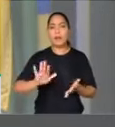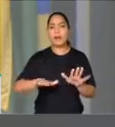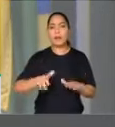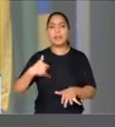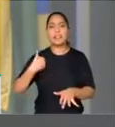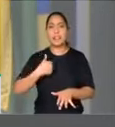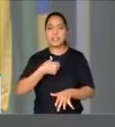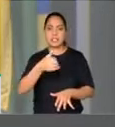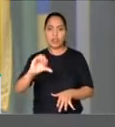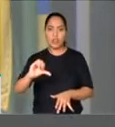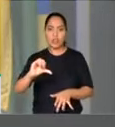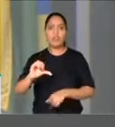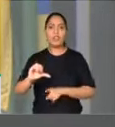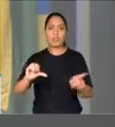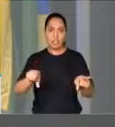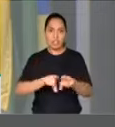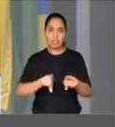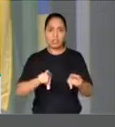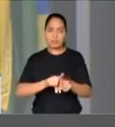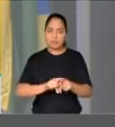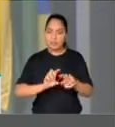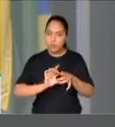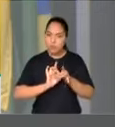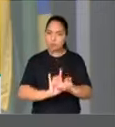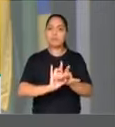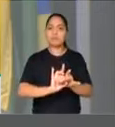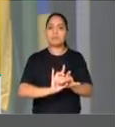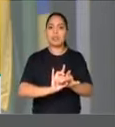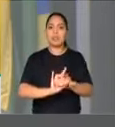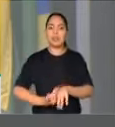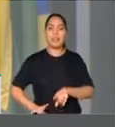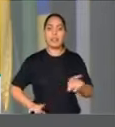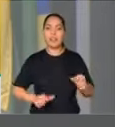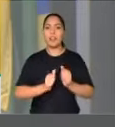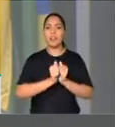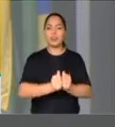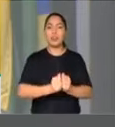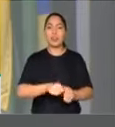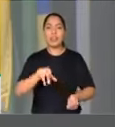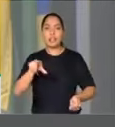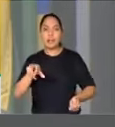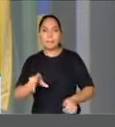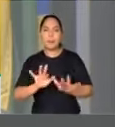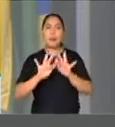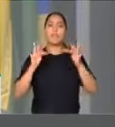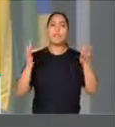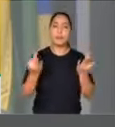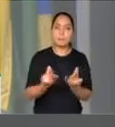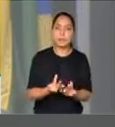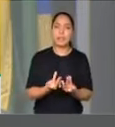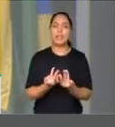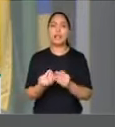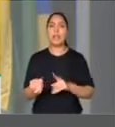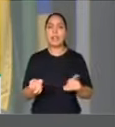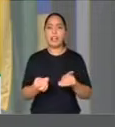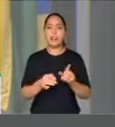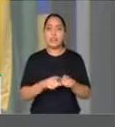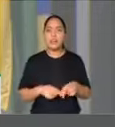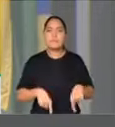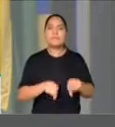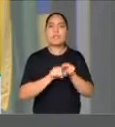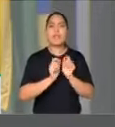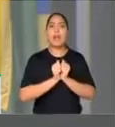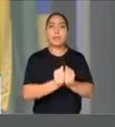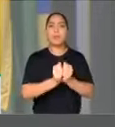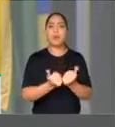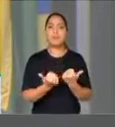de idade, e ele também nunca mais me largou. Ele foi o irmão, a família, o alicerce que eu não